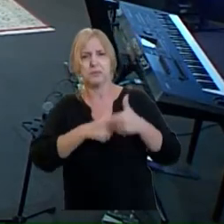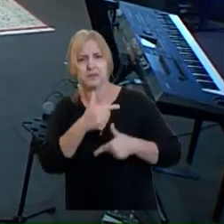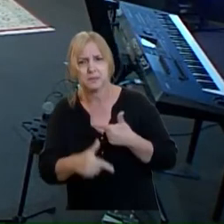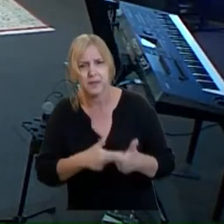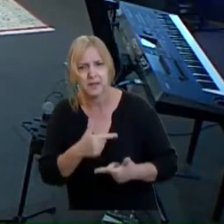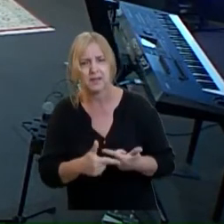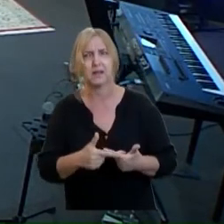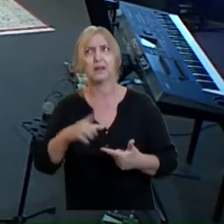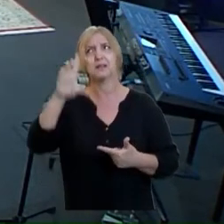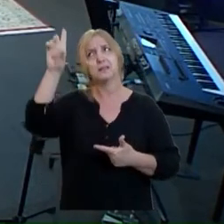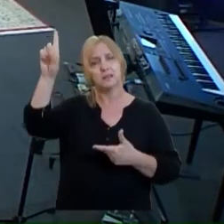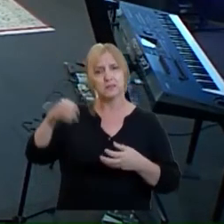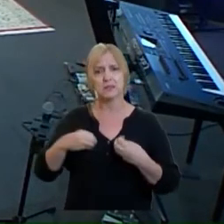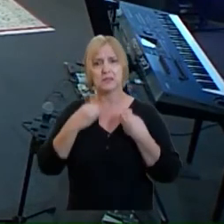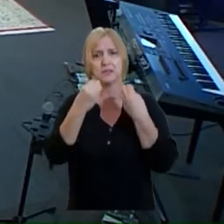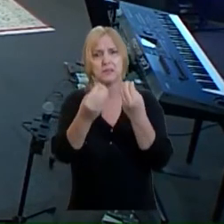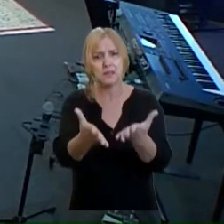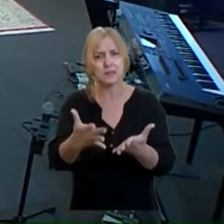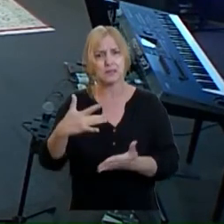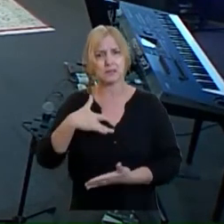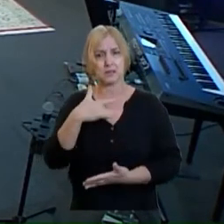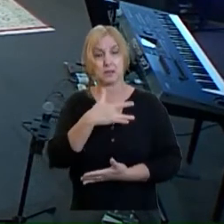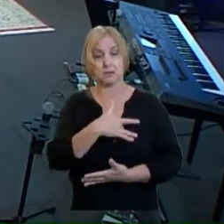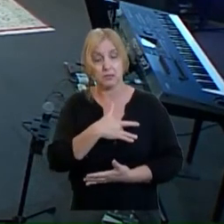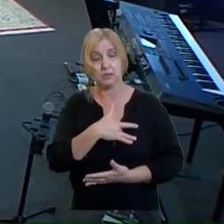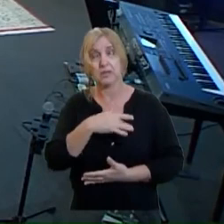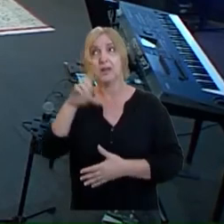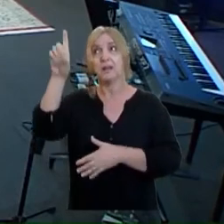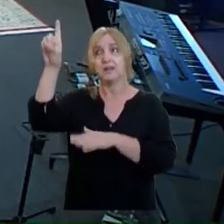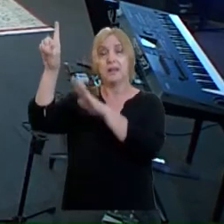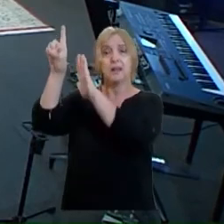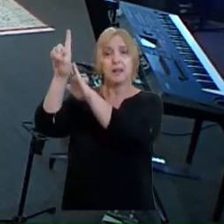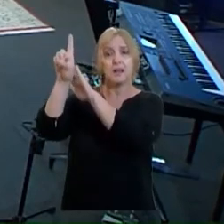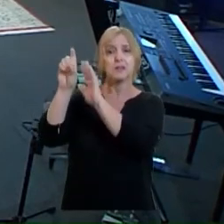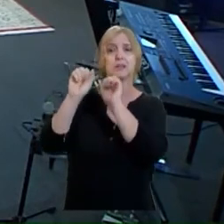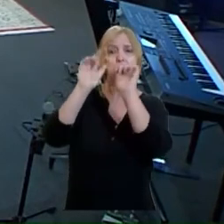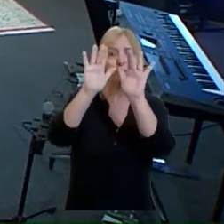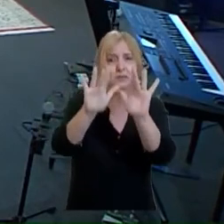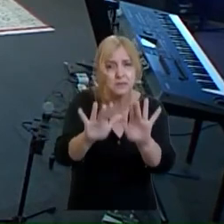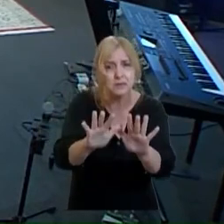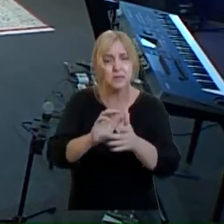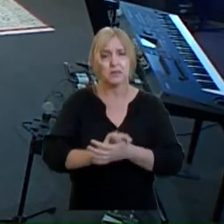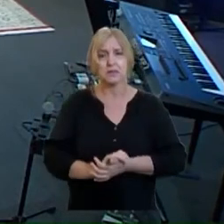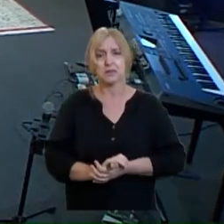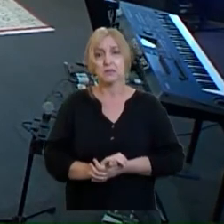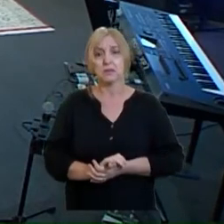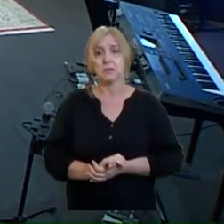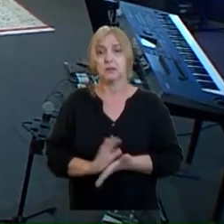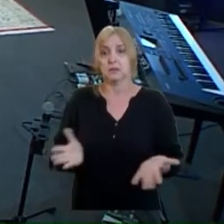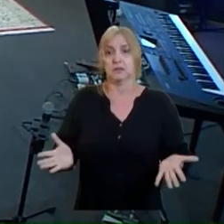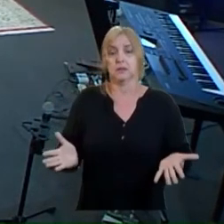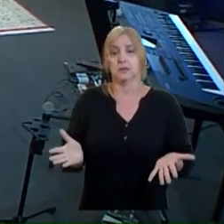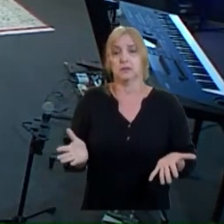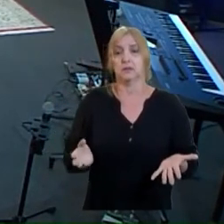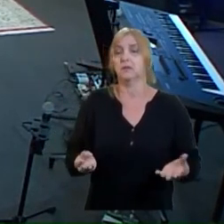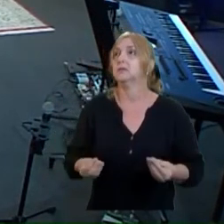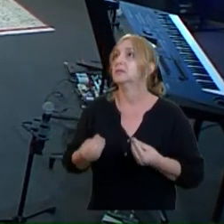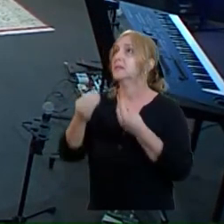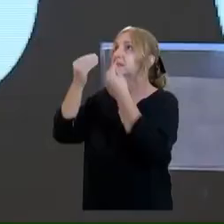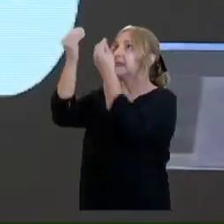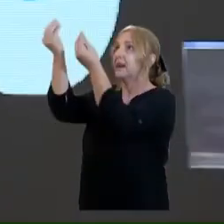dando saúde. É Deus que está abençoando você. Você não pode dar nada para Deus que Ele não tenha te